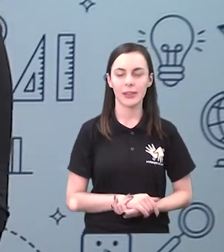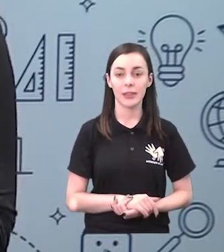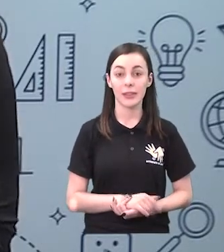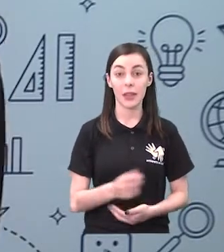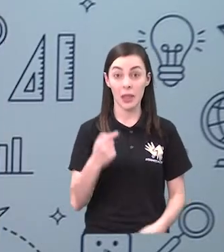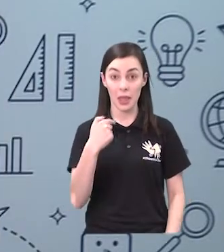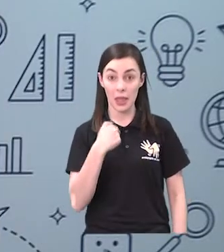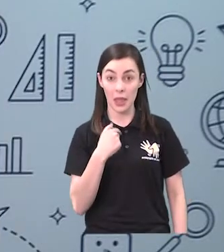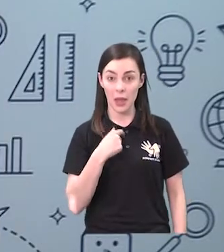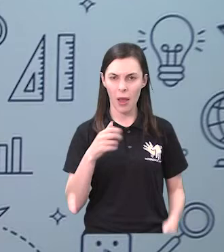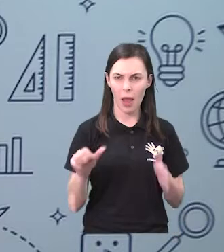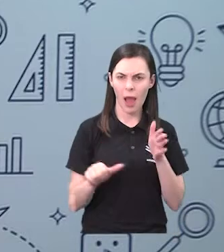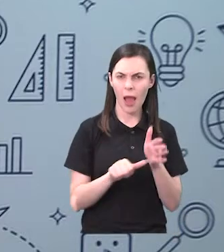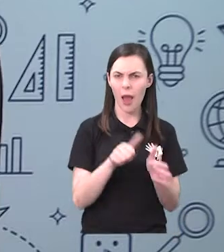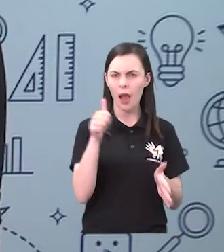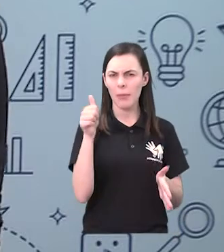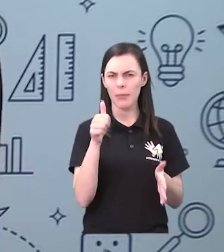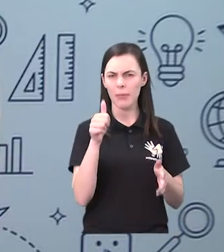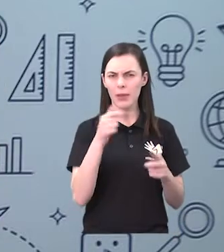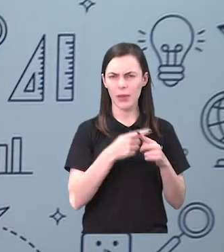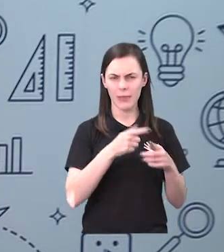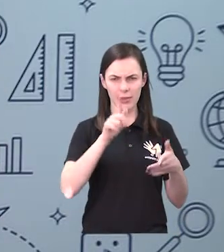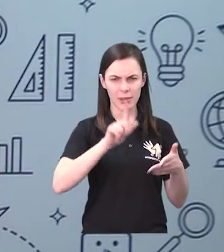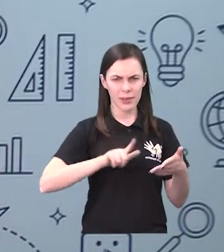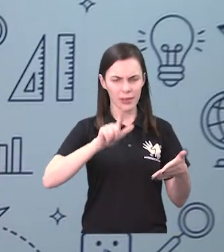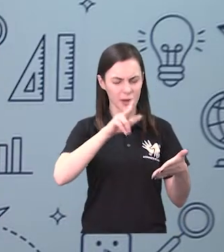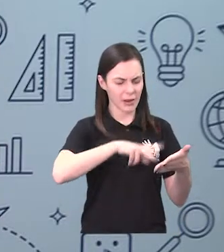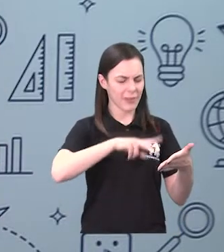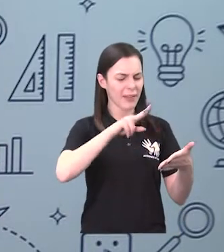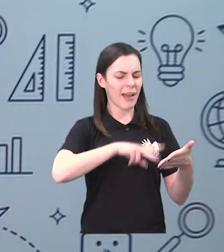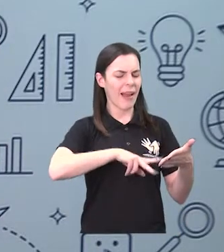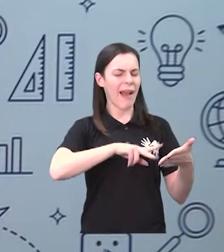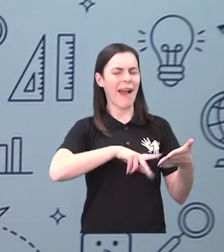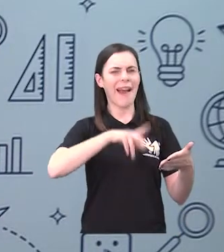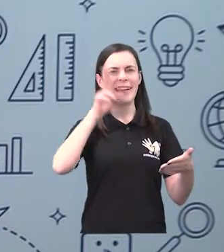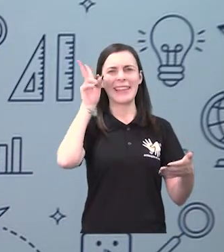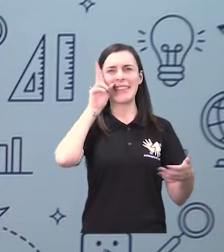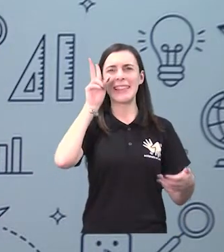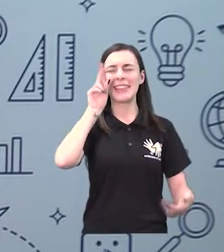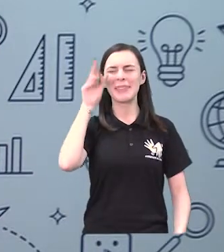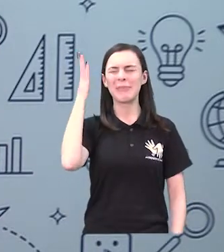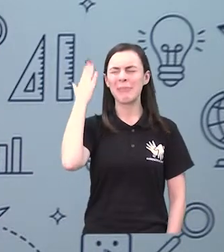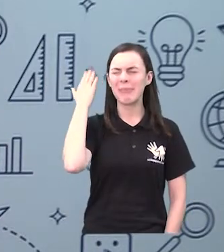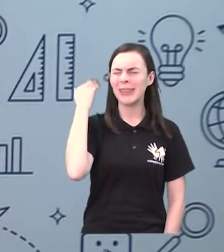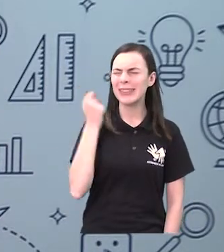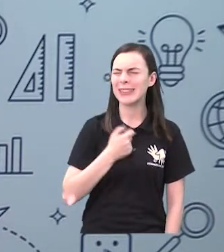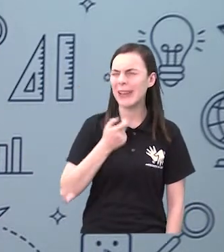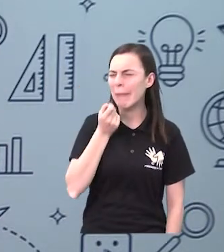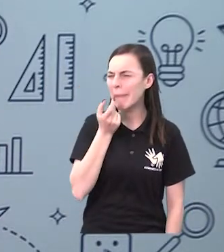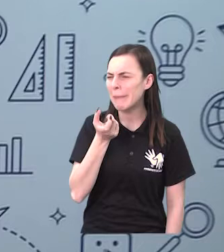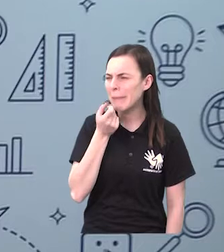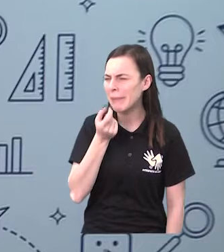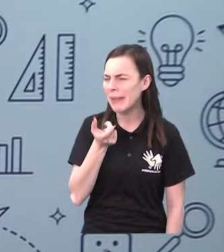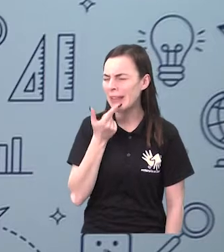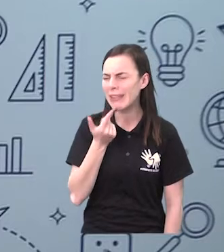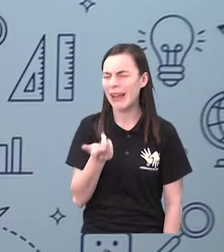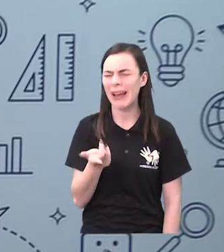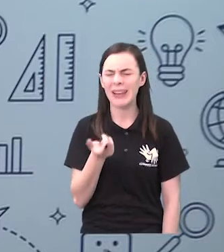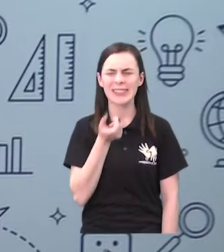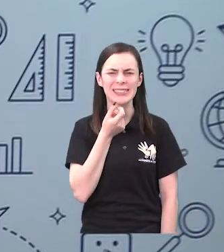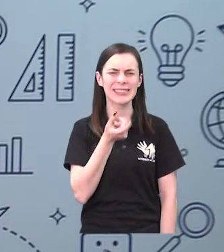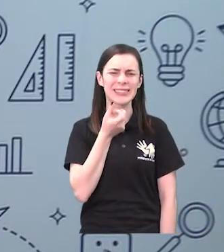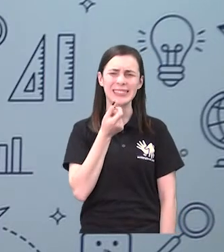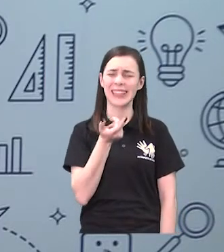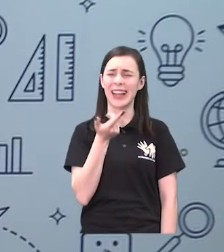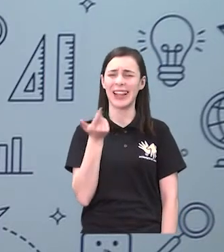eu quando li essa história pela primeira vez já me lembrei dessa situação que eu vivi da piada a piada mais sem graça